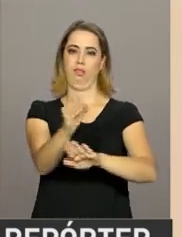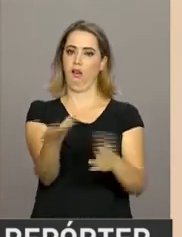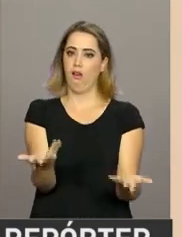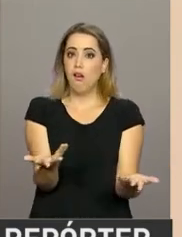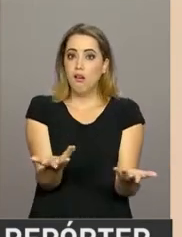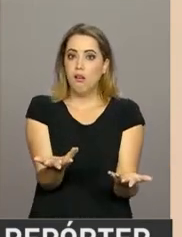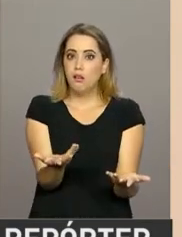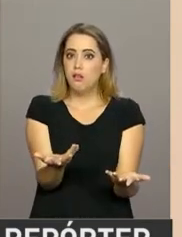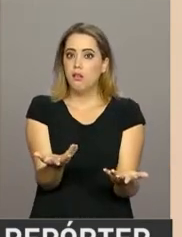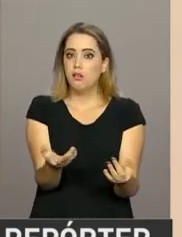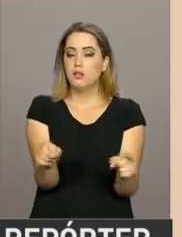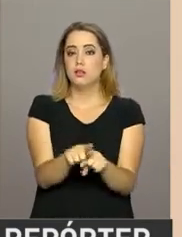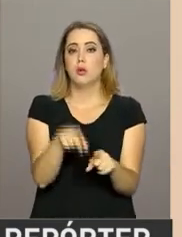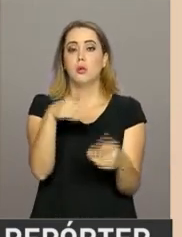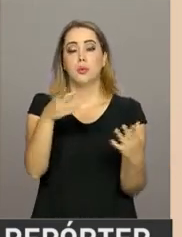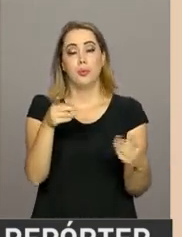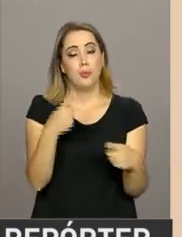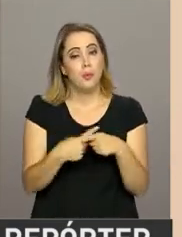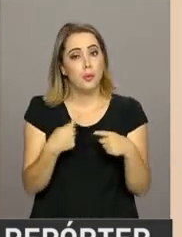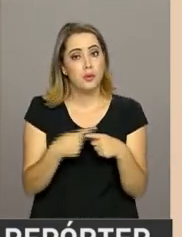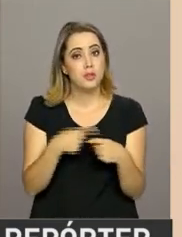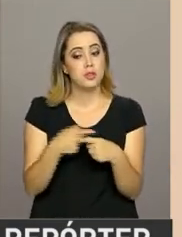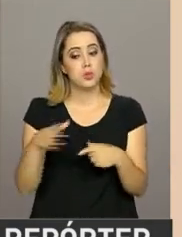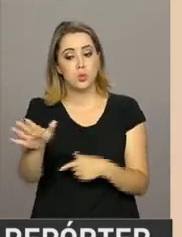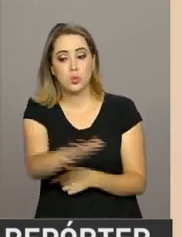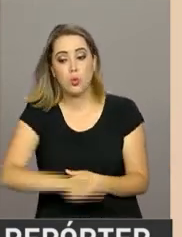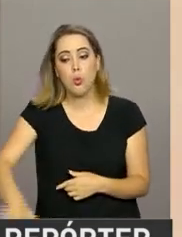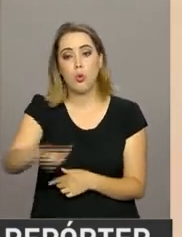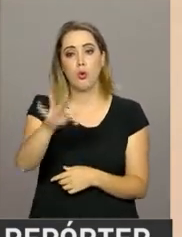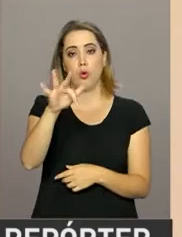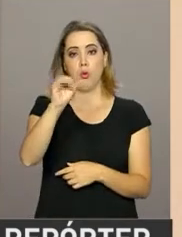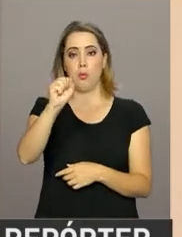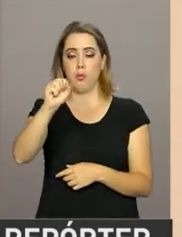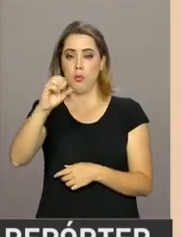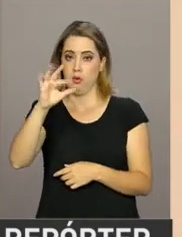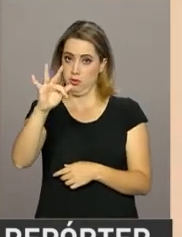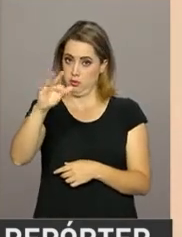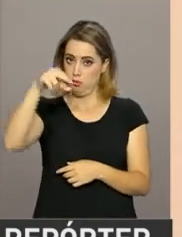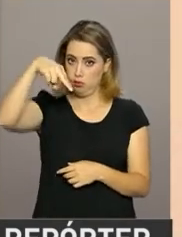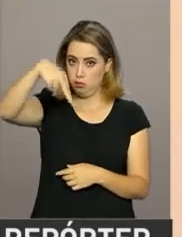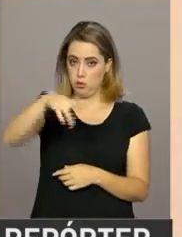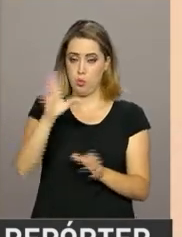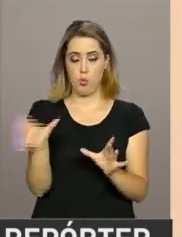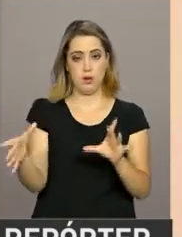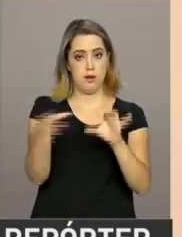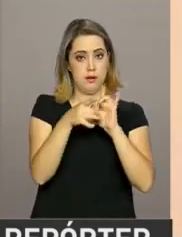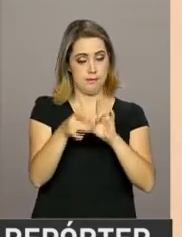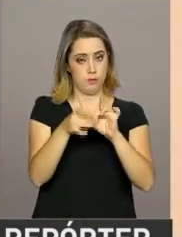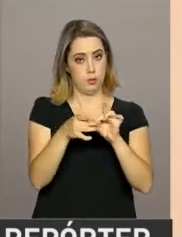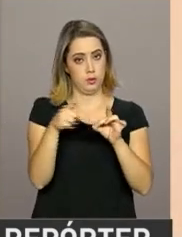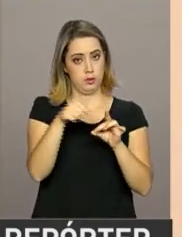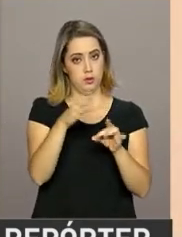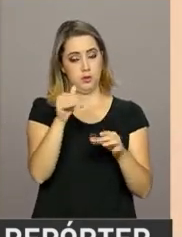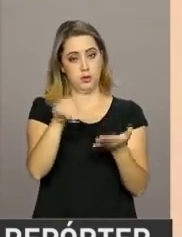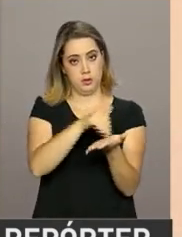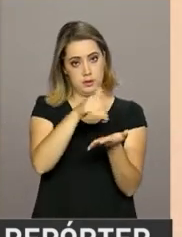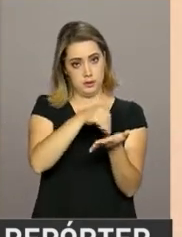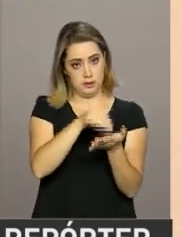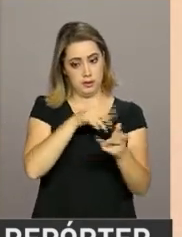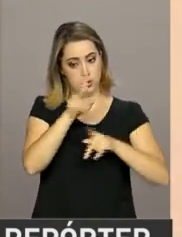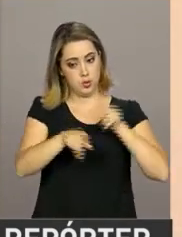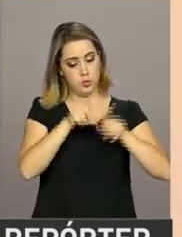nacional ela foi criada ligada à secretaria nacional de segurança pública têm treinamento de segurança